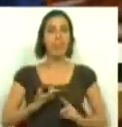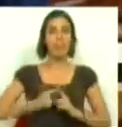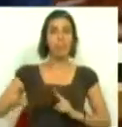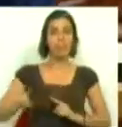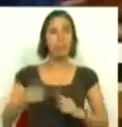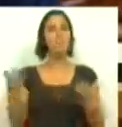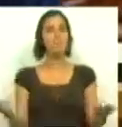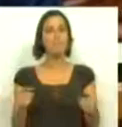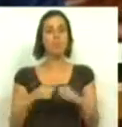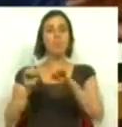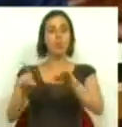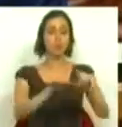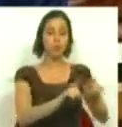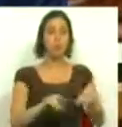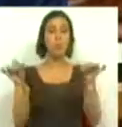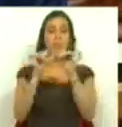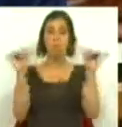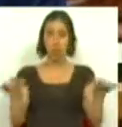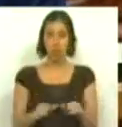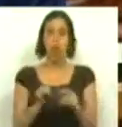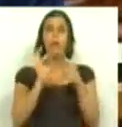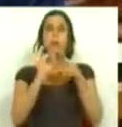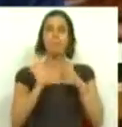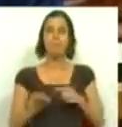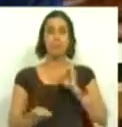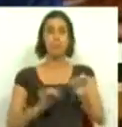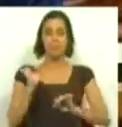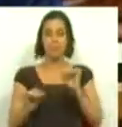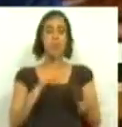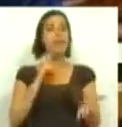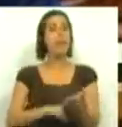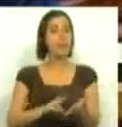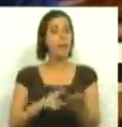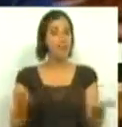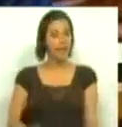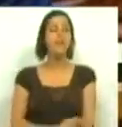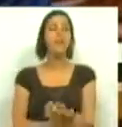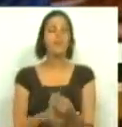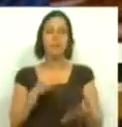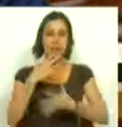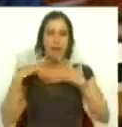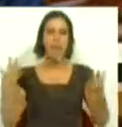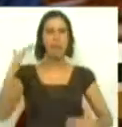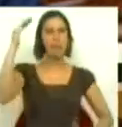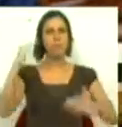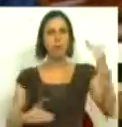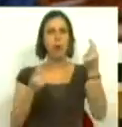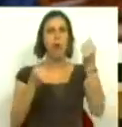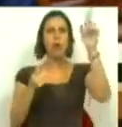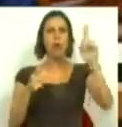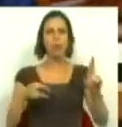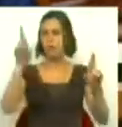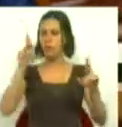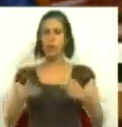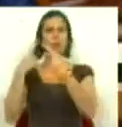dívidas. A heterogeneidade de sistemas e das suas características e realidades. A enorme disparidade